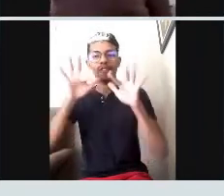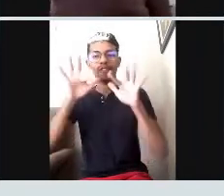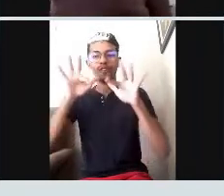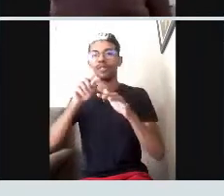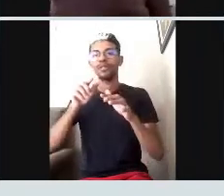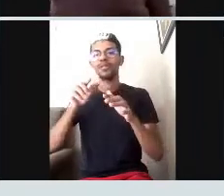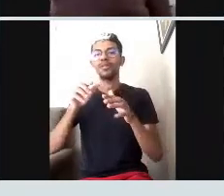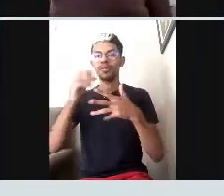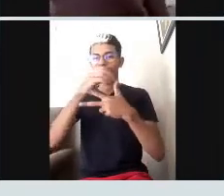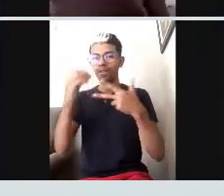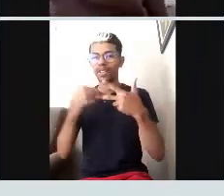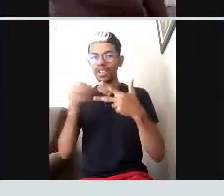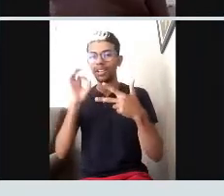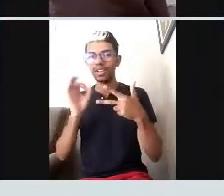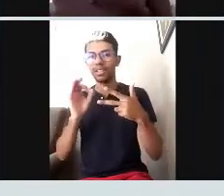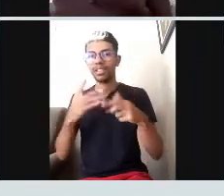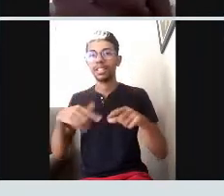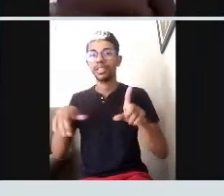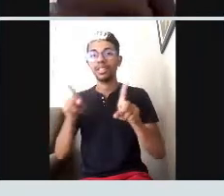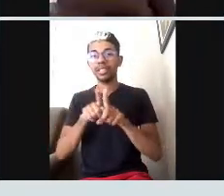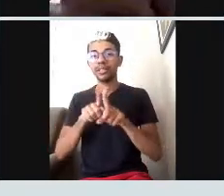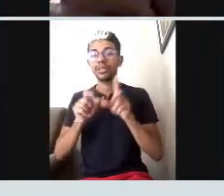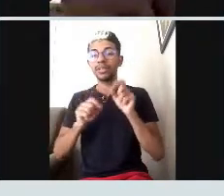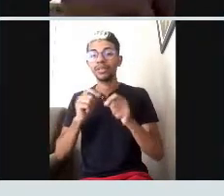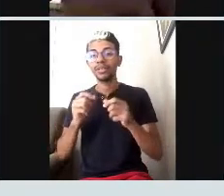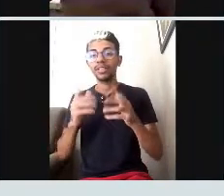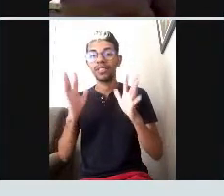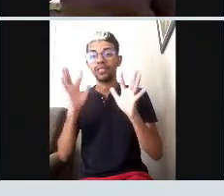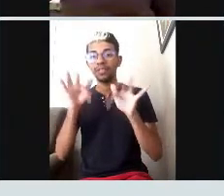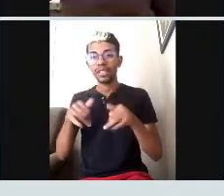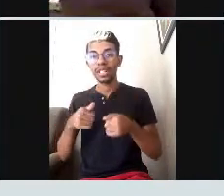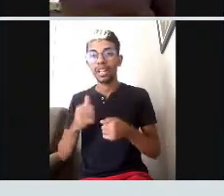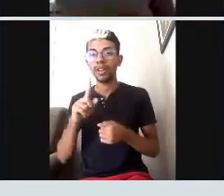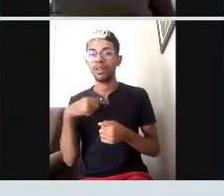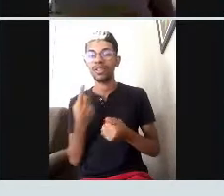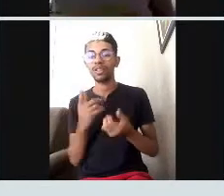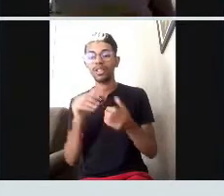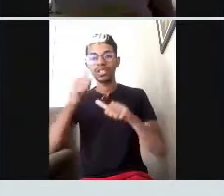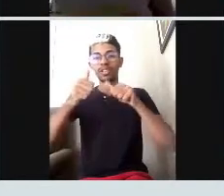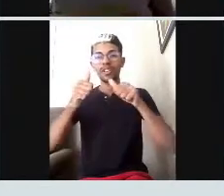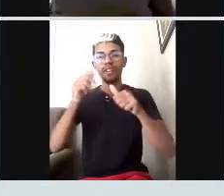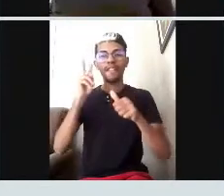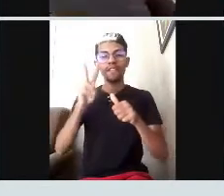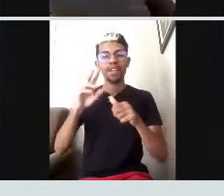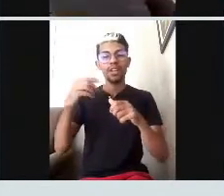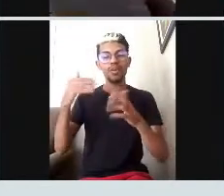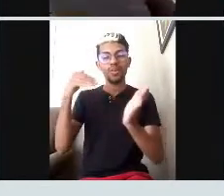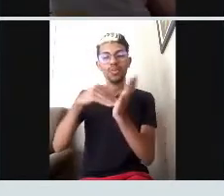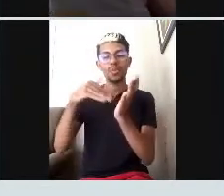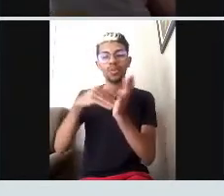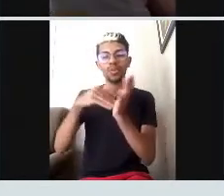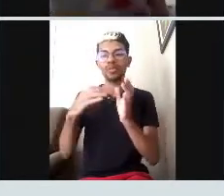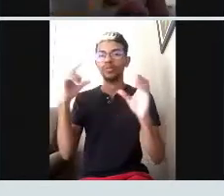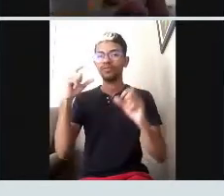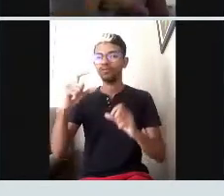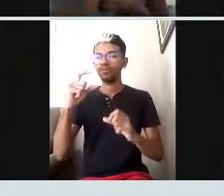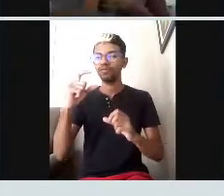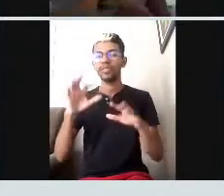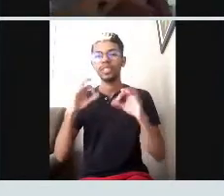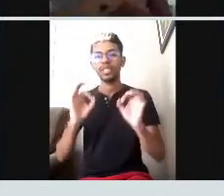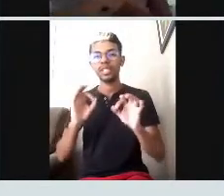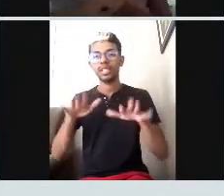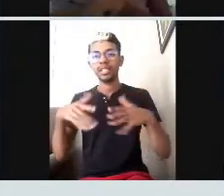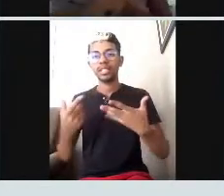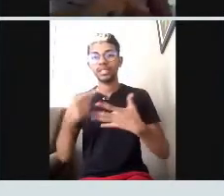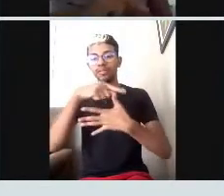E aí, a gente tem a competência final, né? Só para analisar o último parágrafo. E aí, as 5 características é isso,